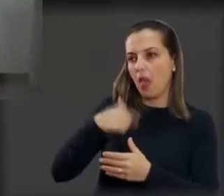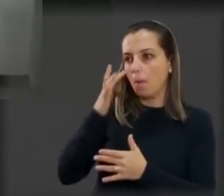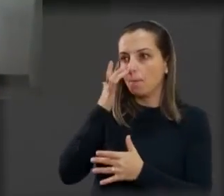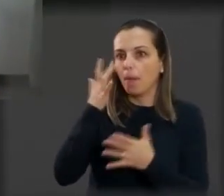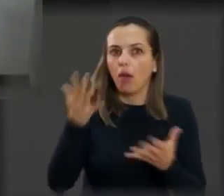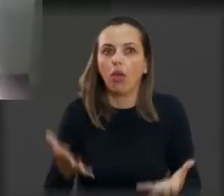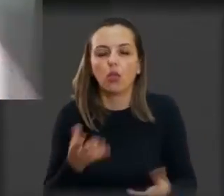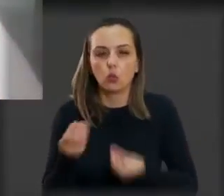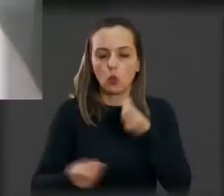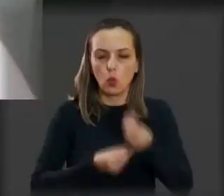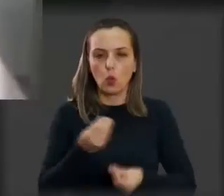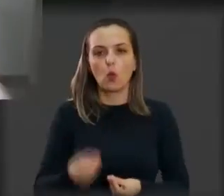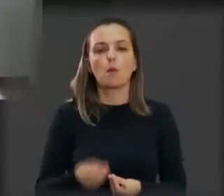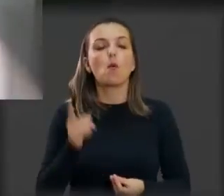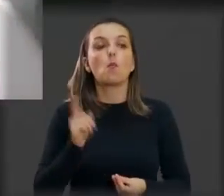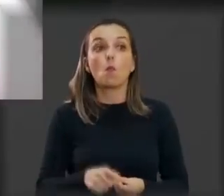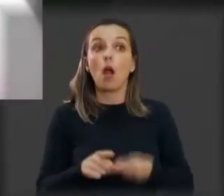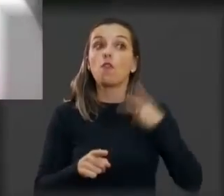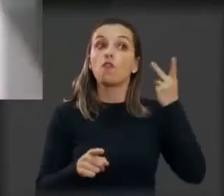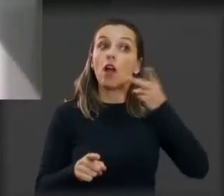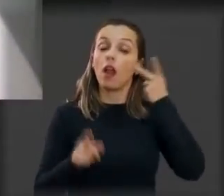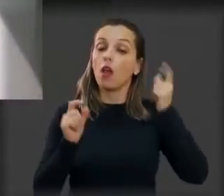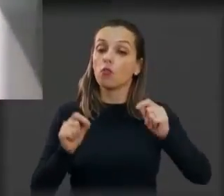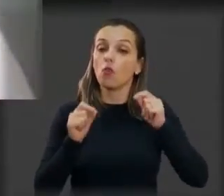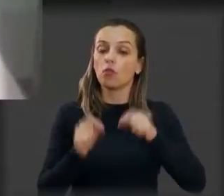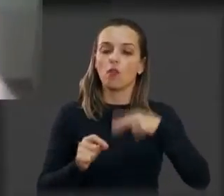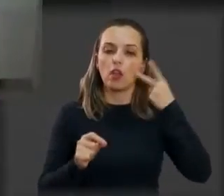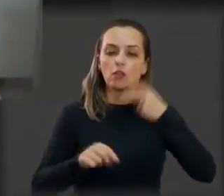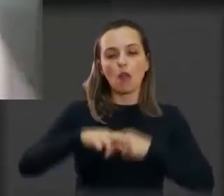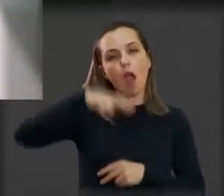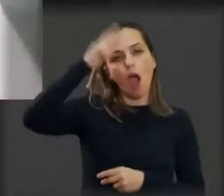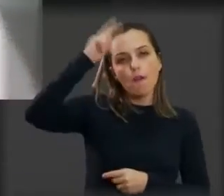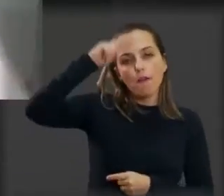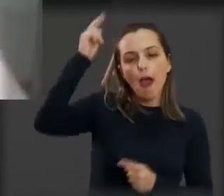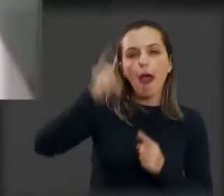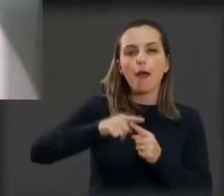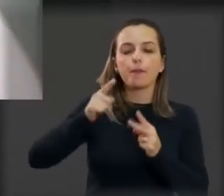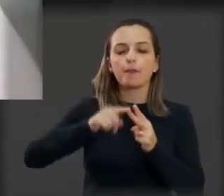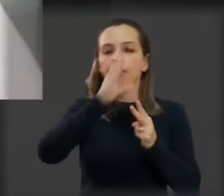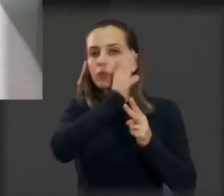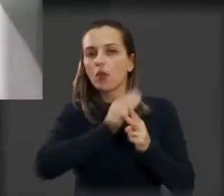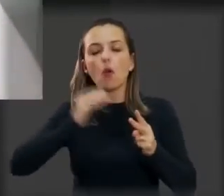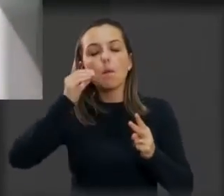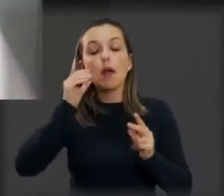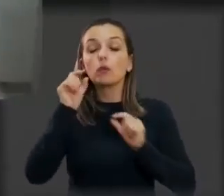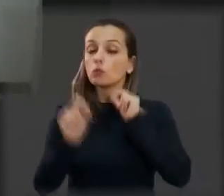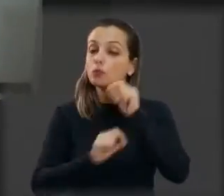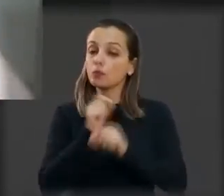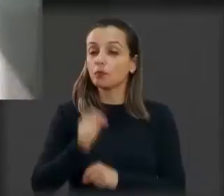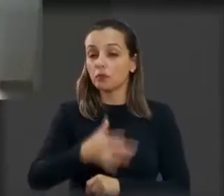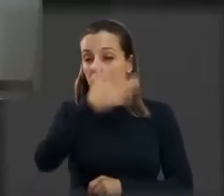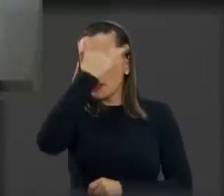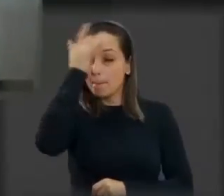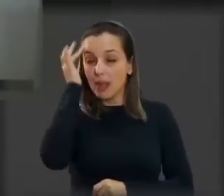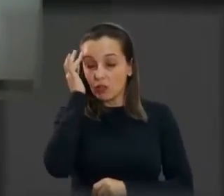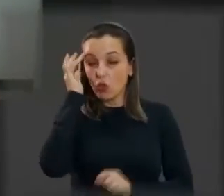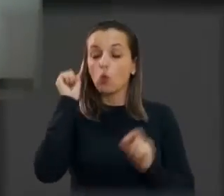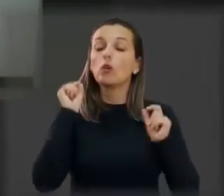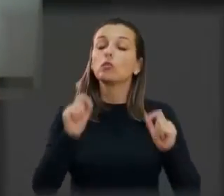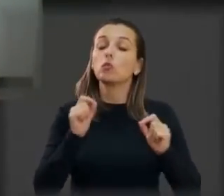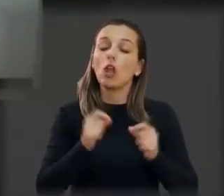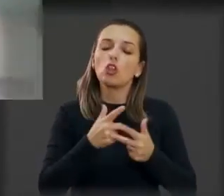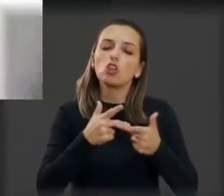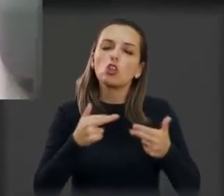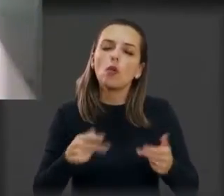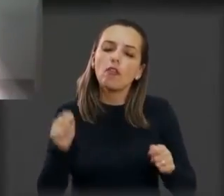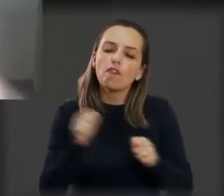indignação deles, porque, como foi dito pelo Rafael, como foi dito pelo Clemente, muitas indicações já foram feitas nesse sentido,